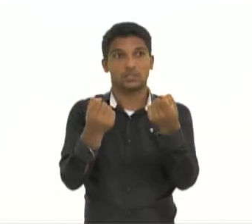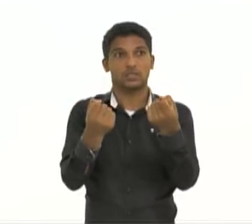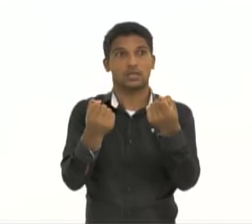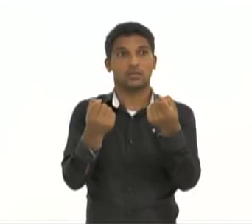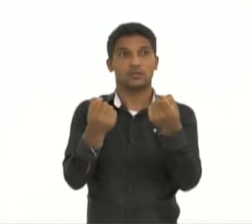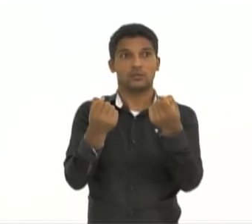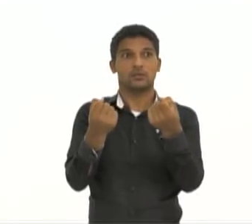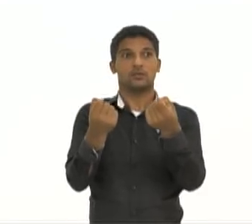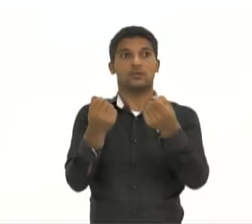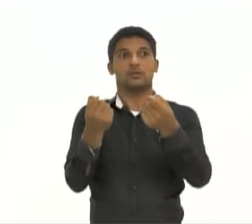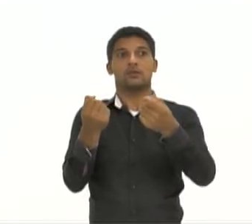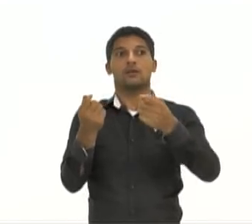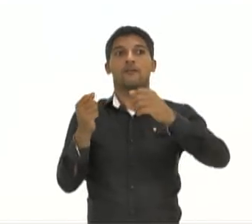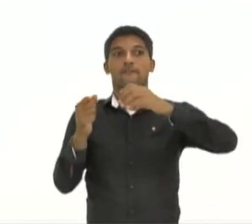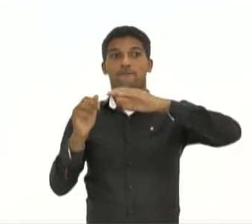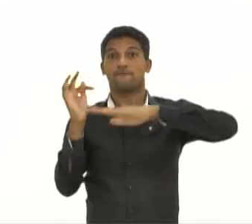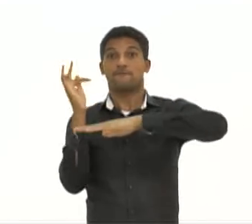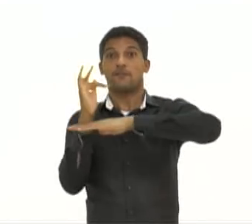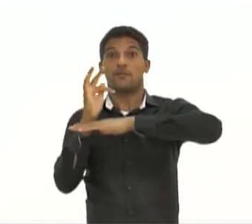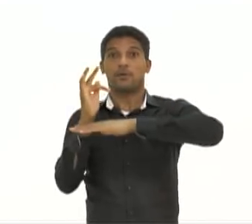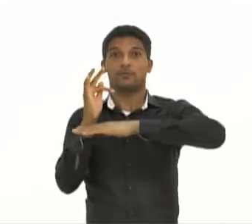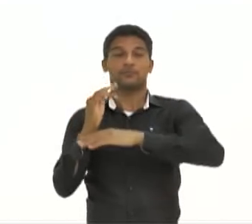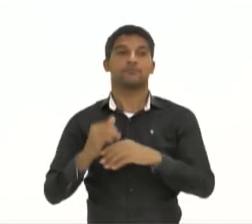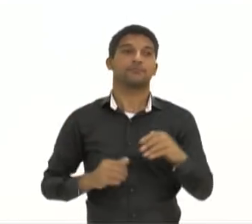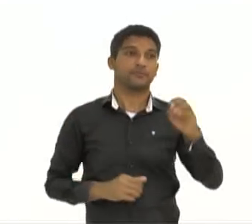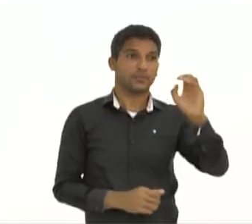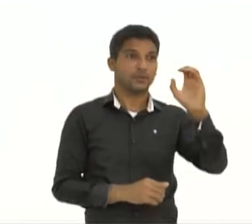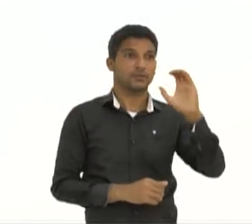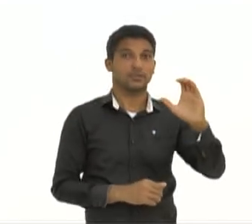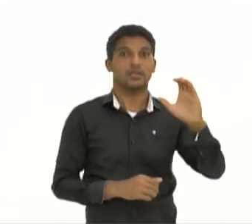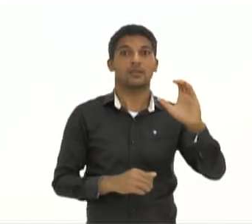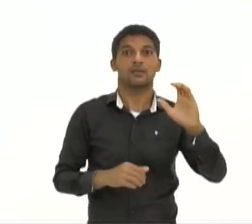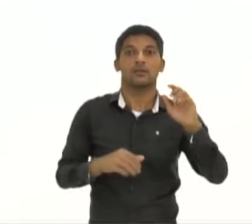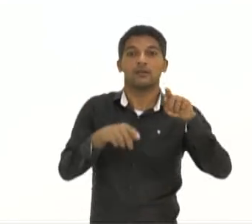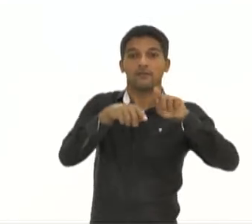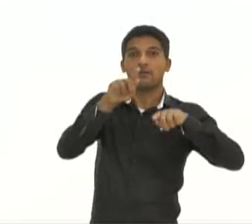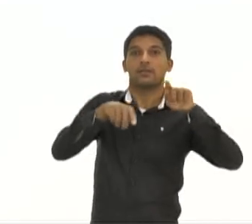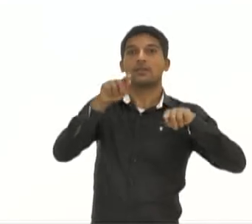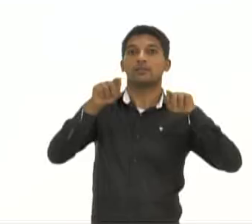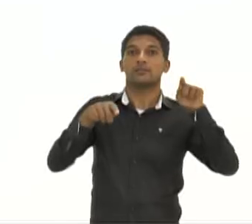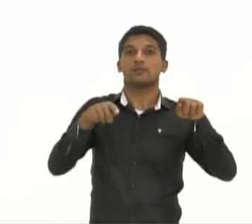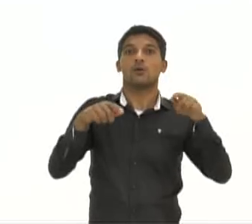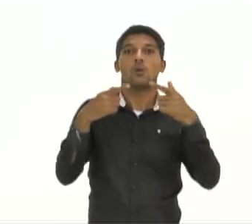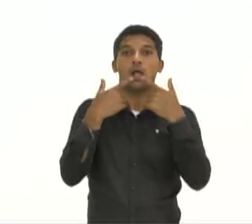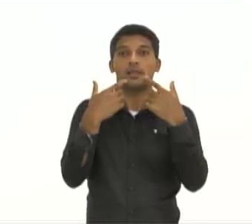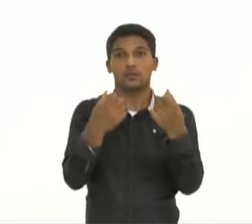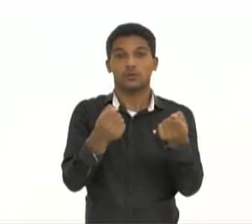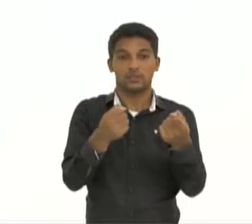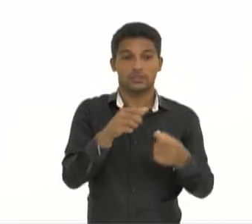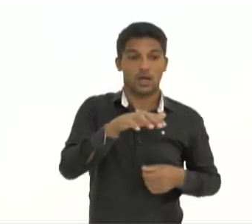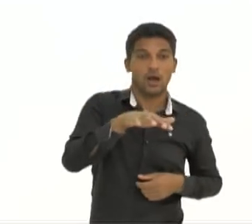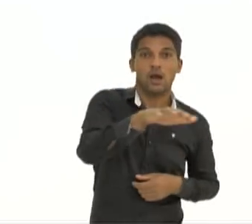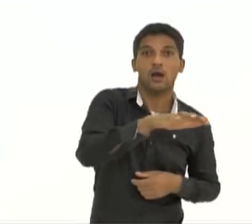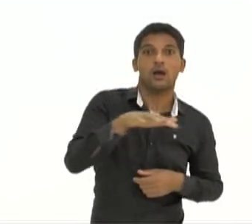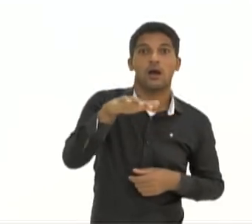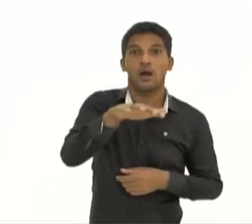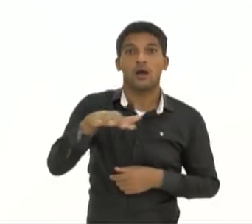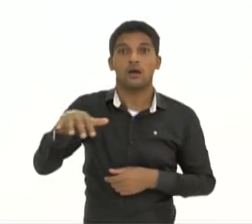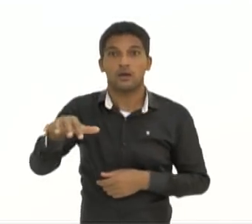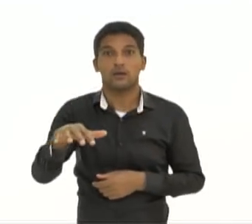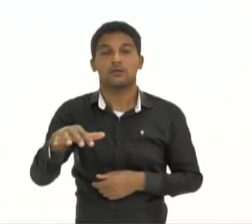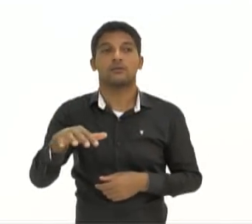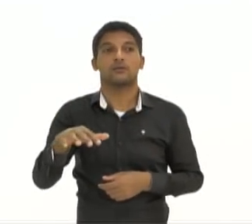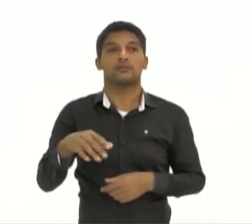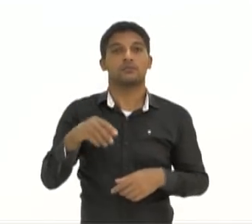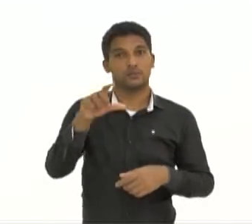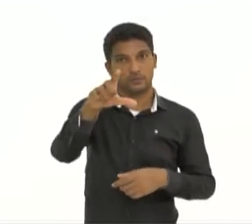vai solucionar o problema. Ou C, alternativa C, variação linguística regional. E agora, galera? Assinalem aí uma das alternativas e a